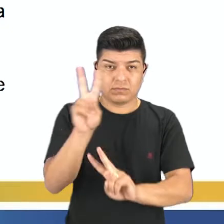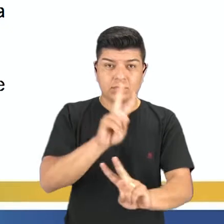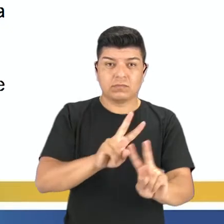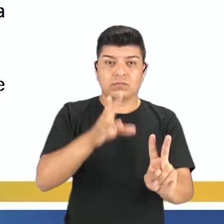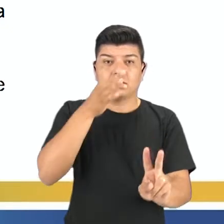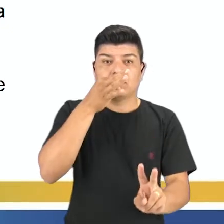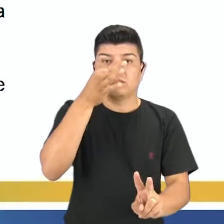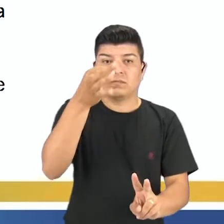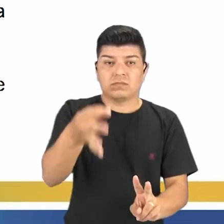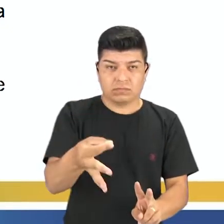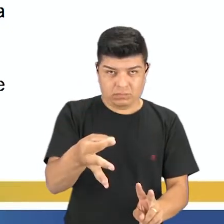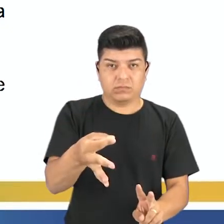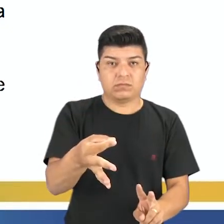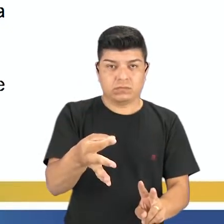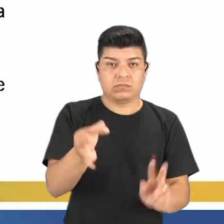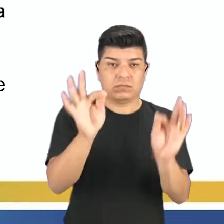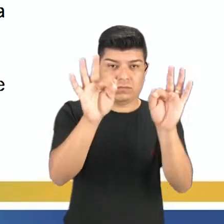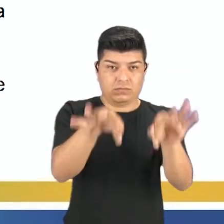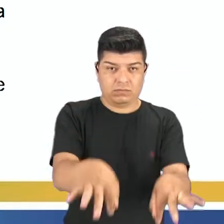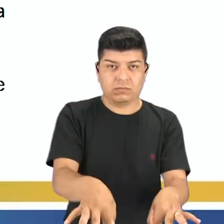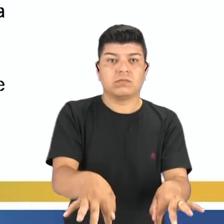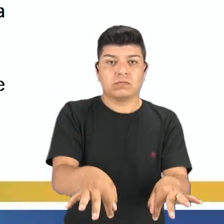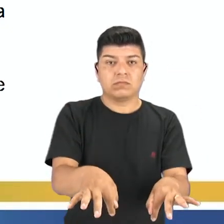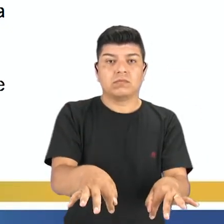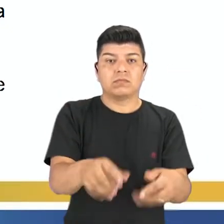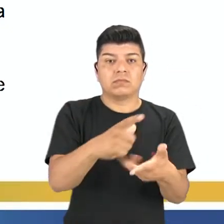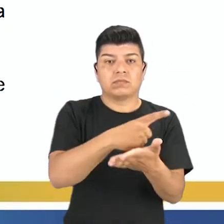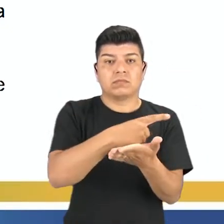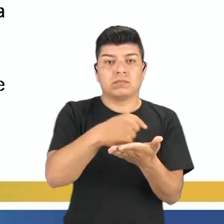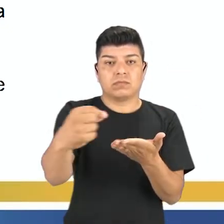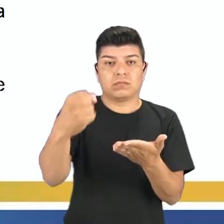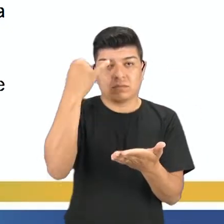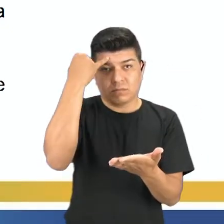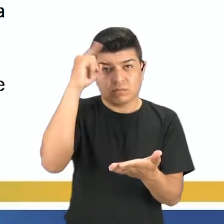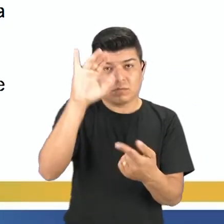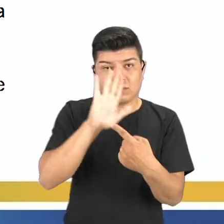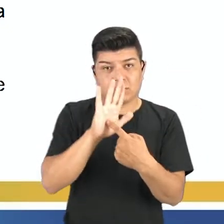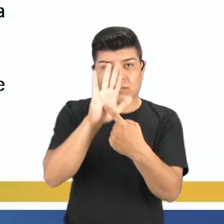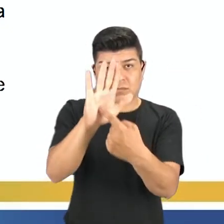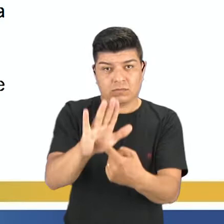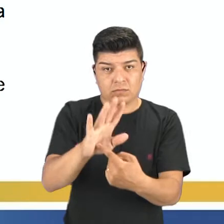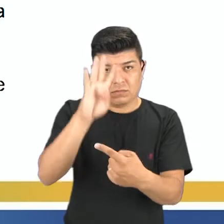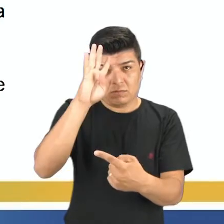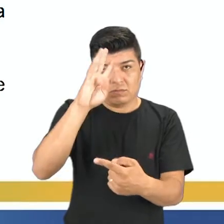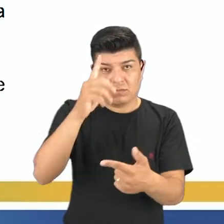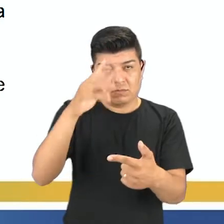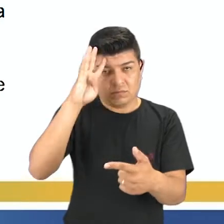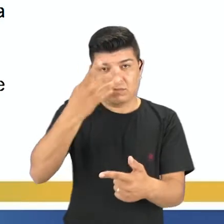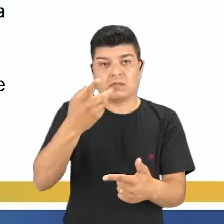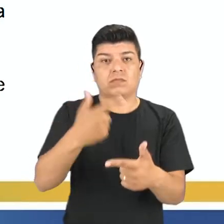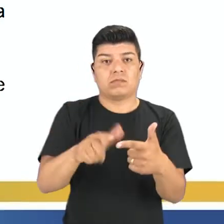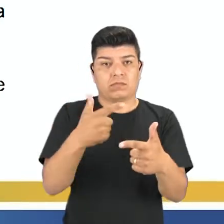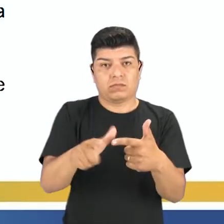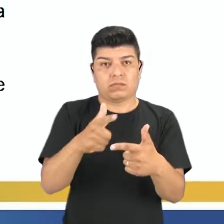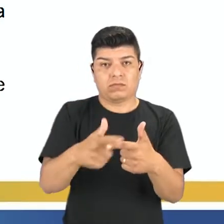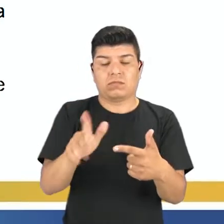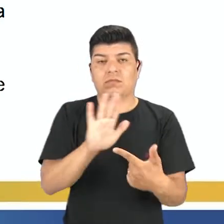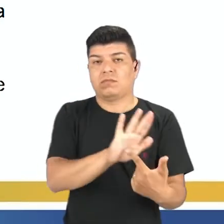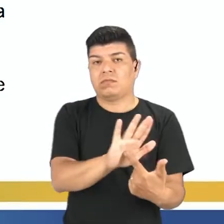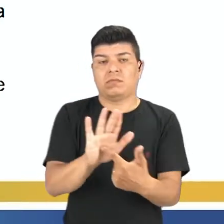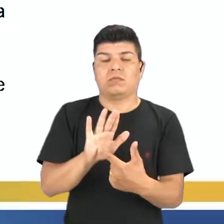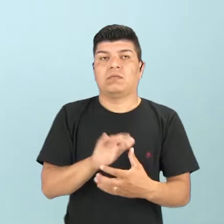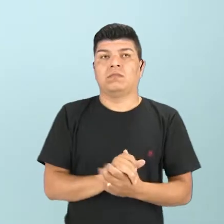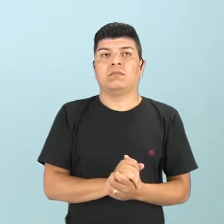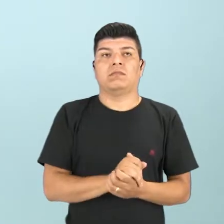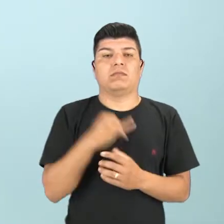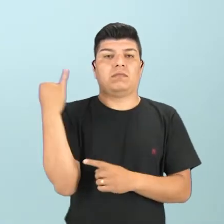opinião do autor, que ele vai finalizar o artigo com a apresentação das ideias para solucionar os problemas sobre o tema proposto.